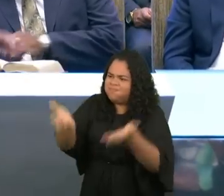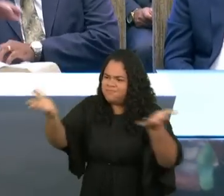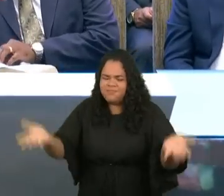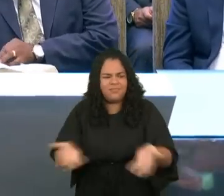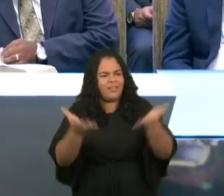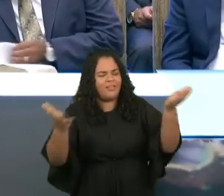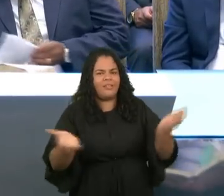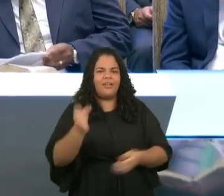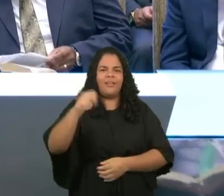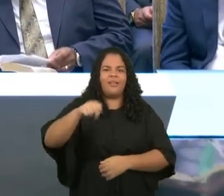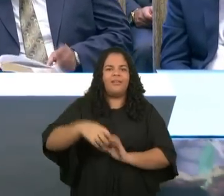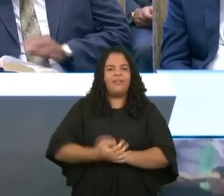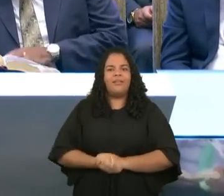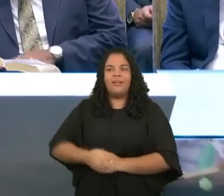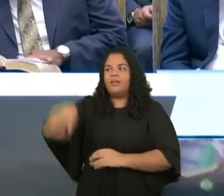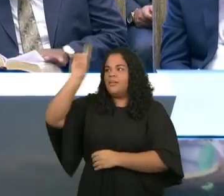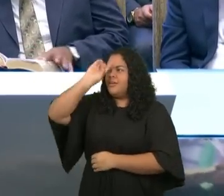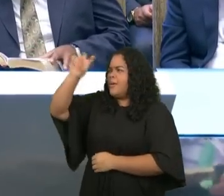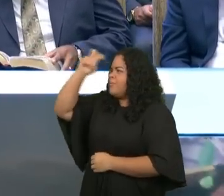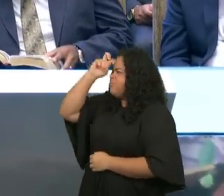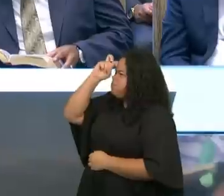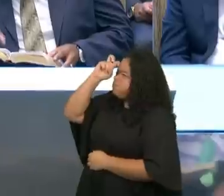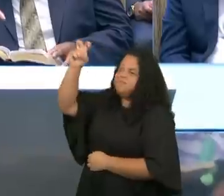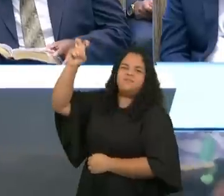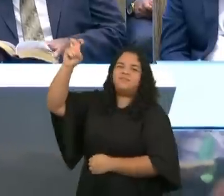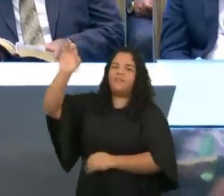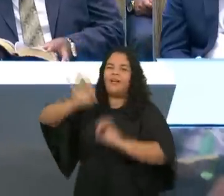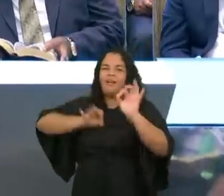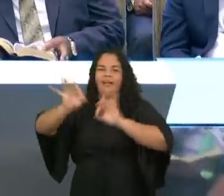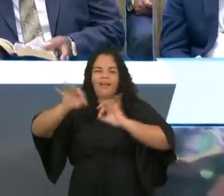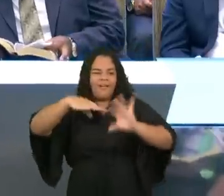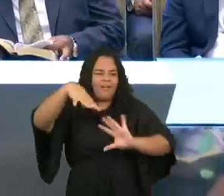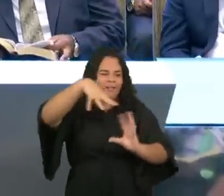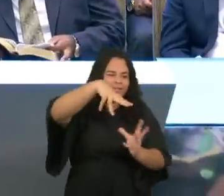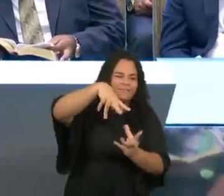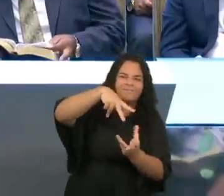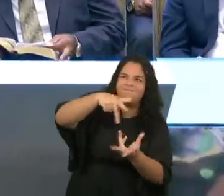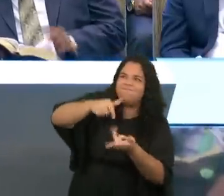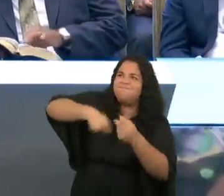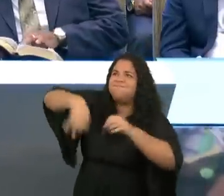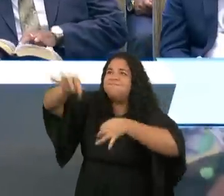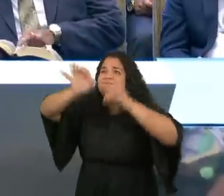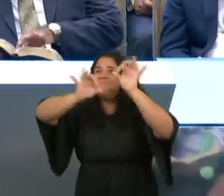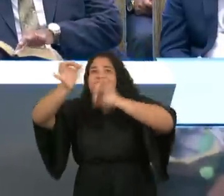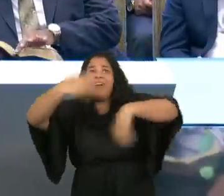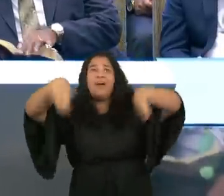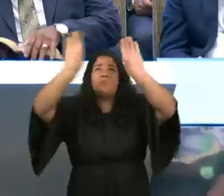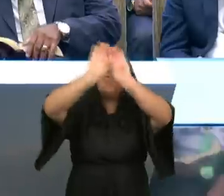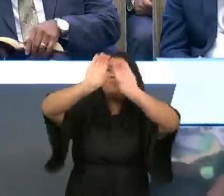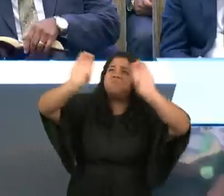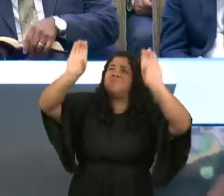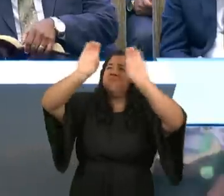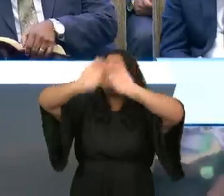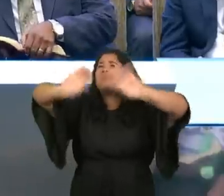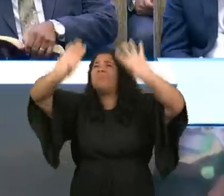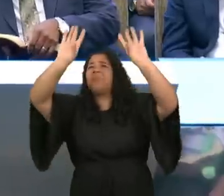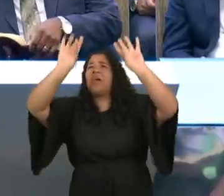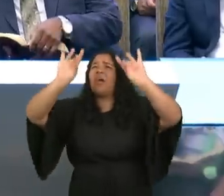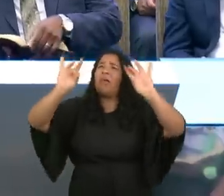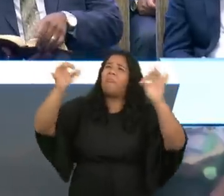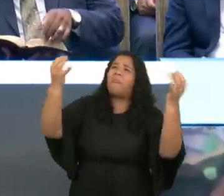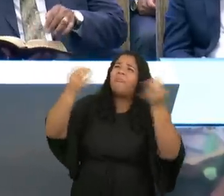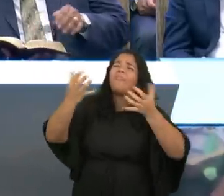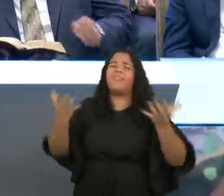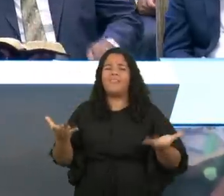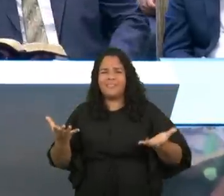Estabeleceu o mundo todo com a sua sabedoria e estendeu os céus com o seu supremo entendimento. Quem já ouviu